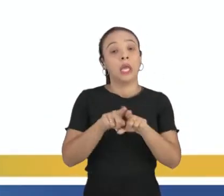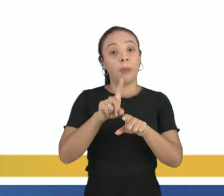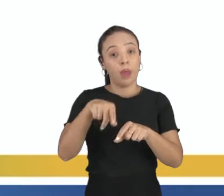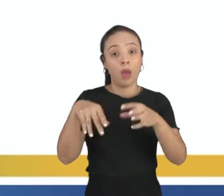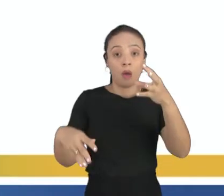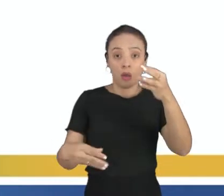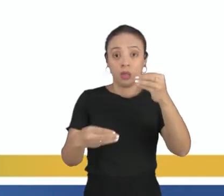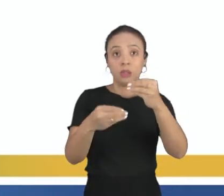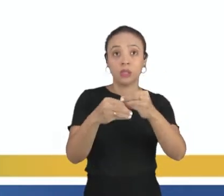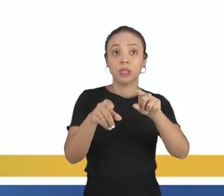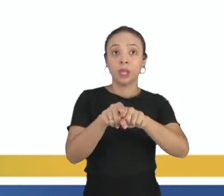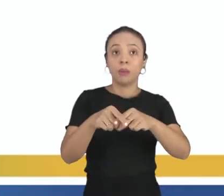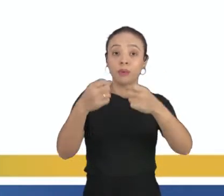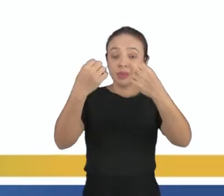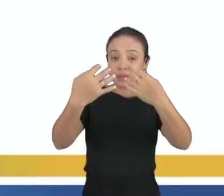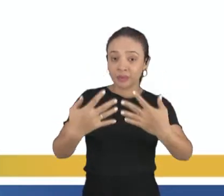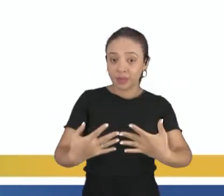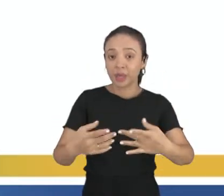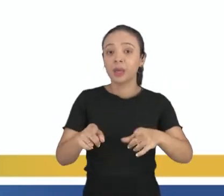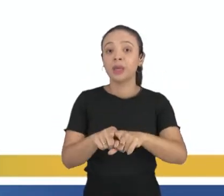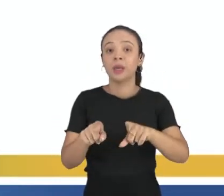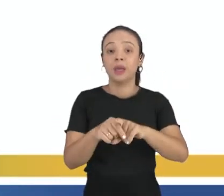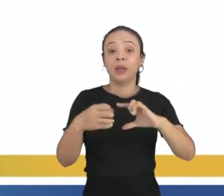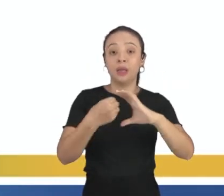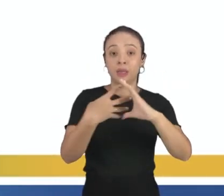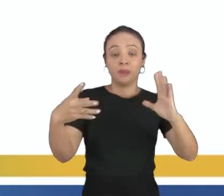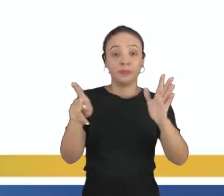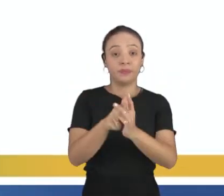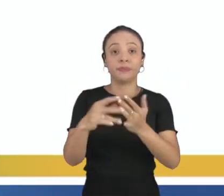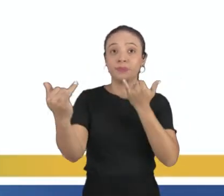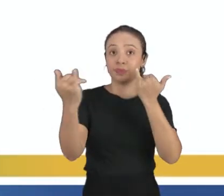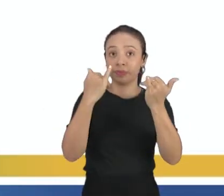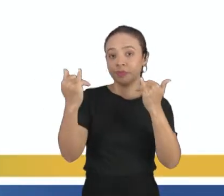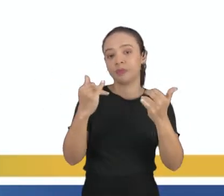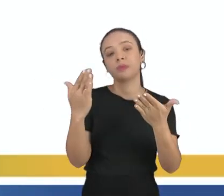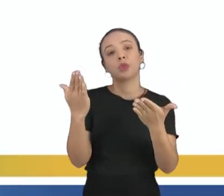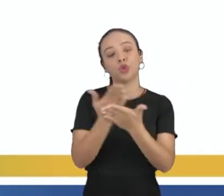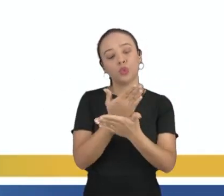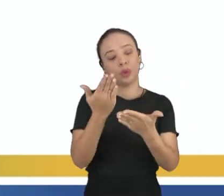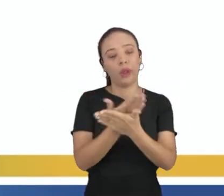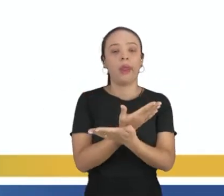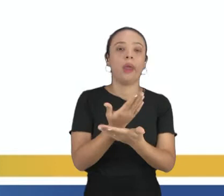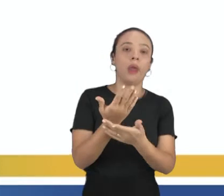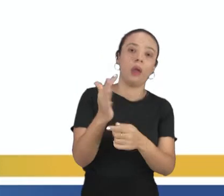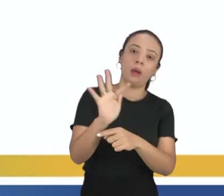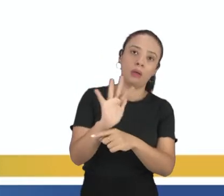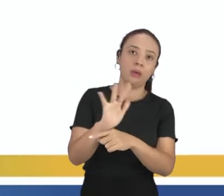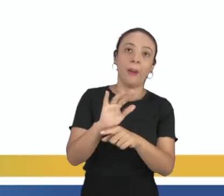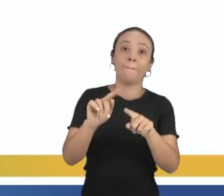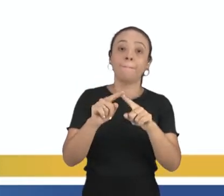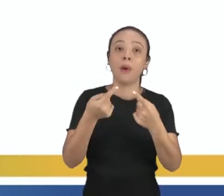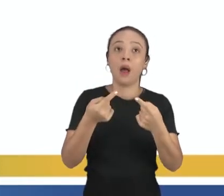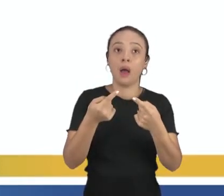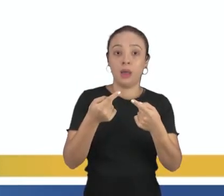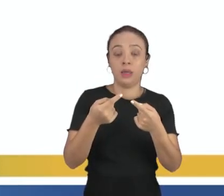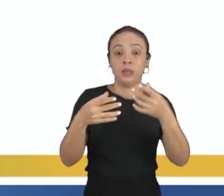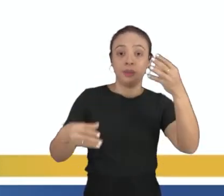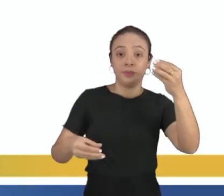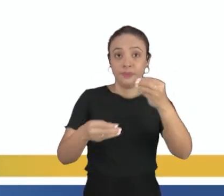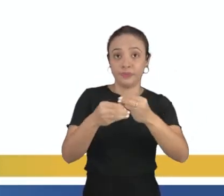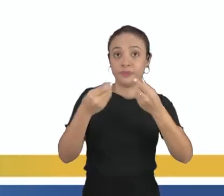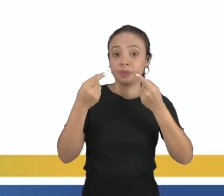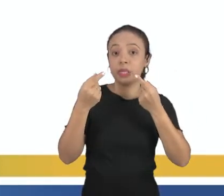também descreve e correlaciona informações de uma obra ou assunto. Não obstante, na resenha crítica, há